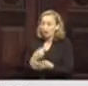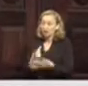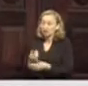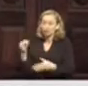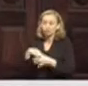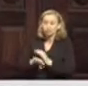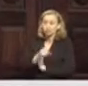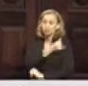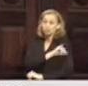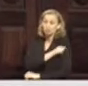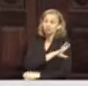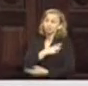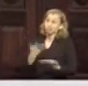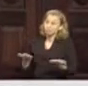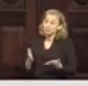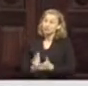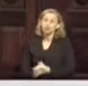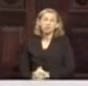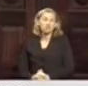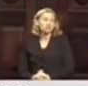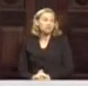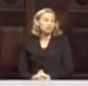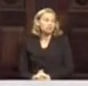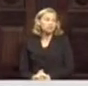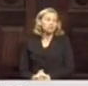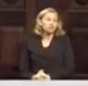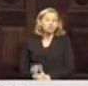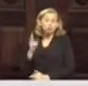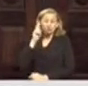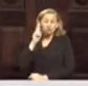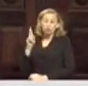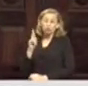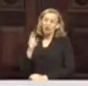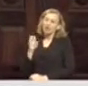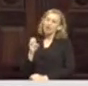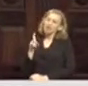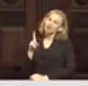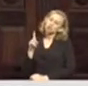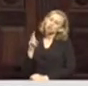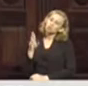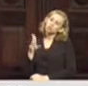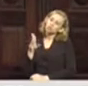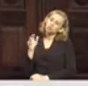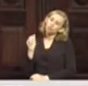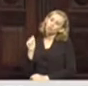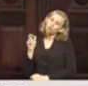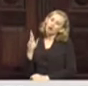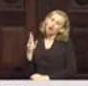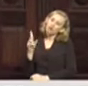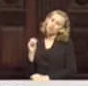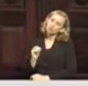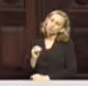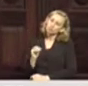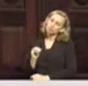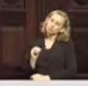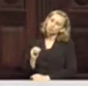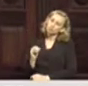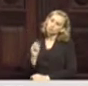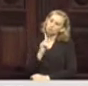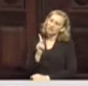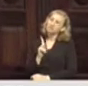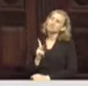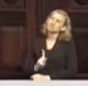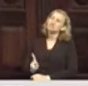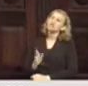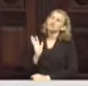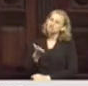Ora, o senhor Eduardo Paes, ele já foi do PSDB.